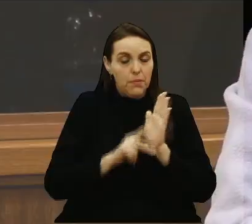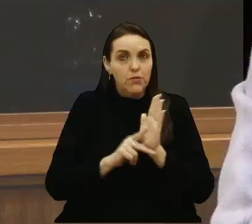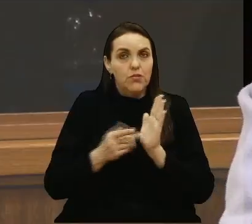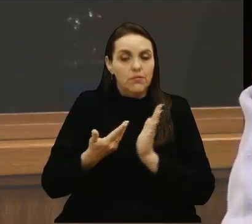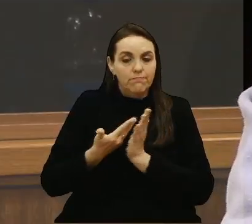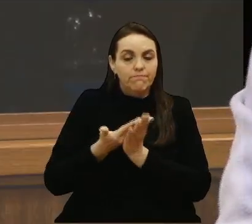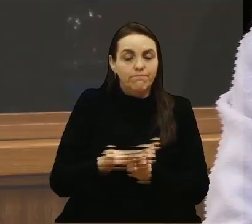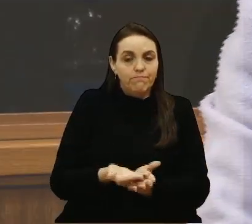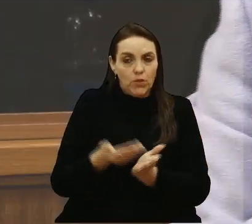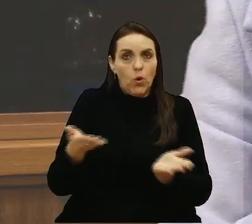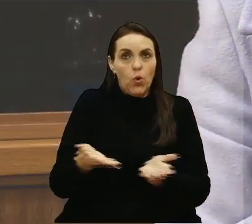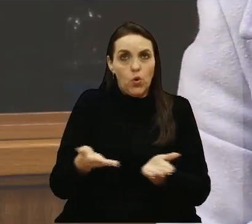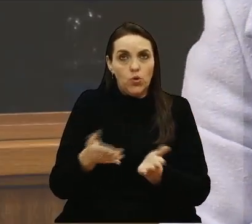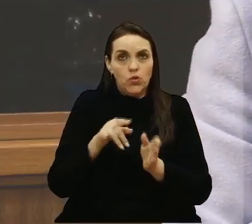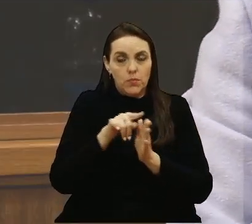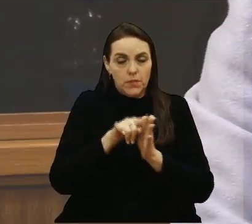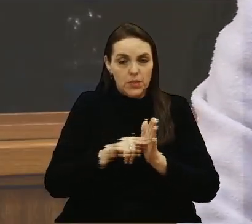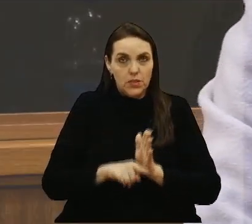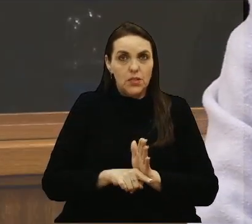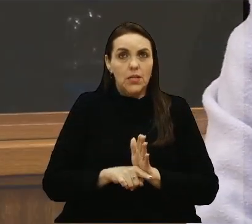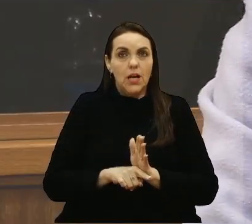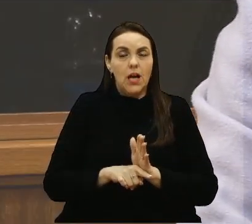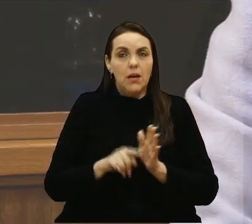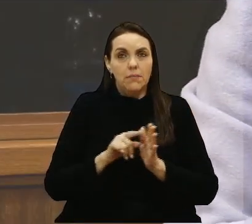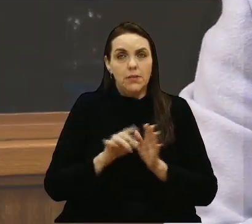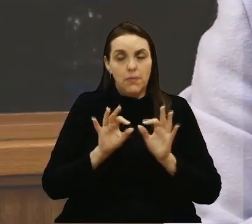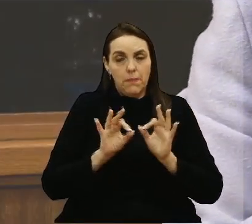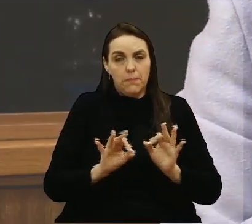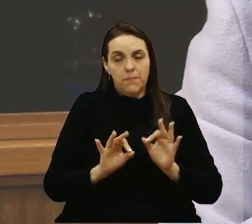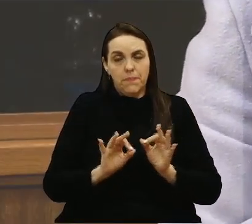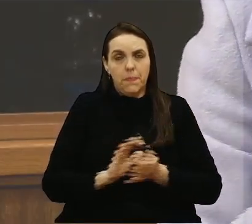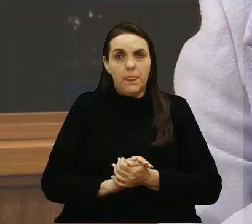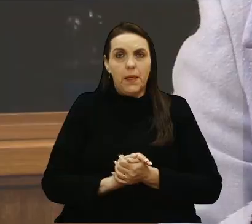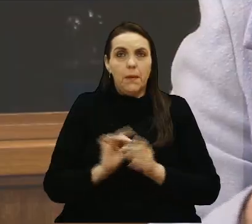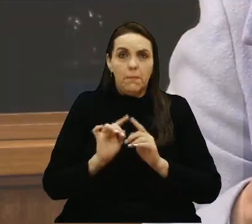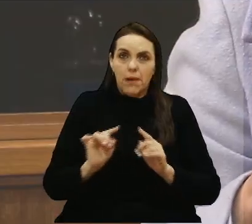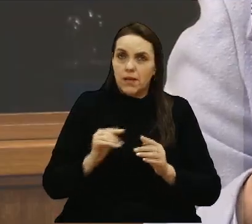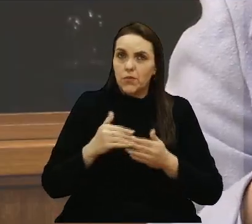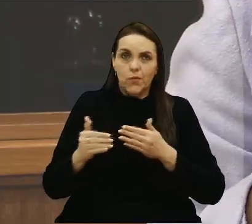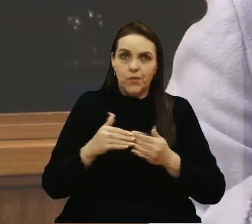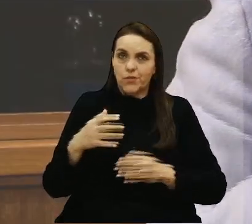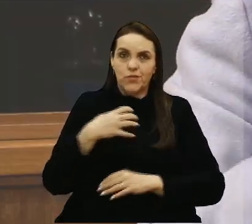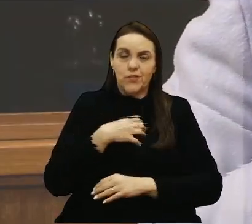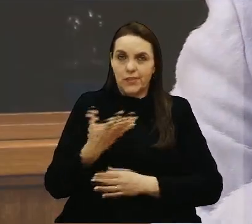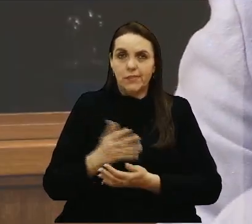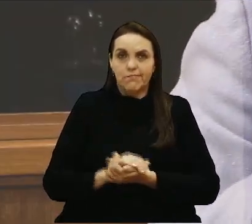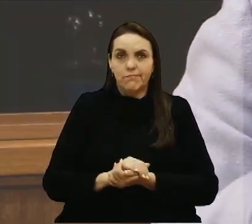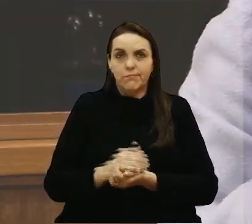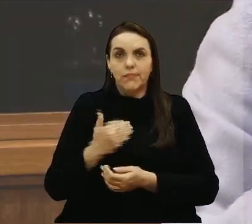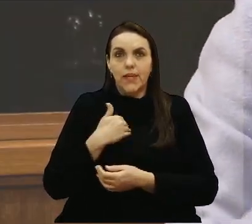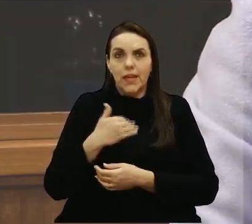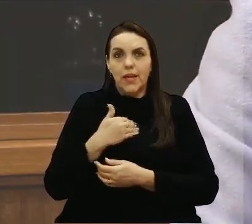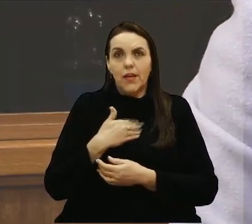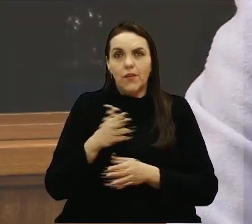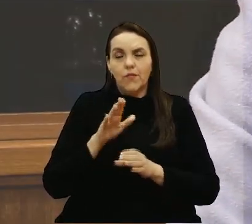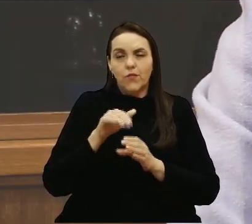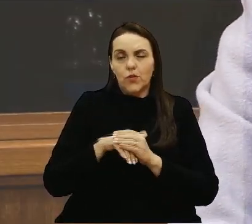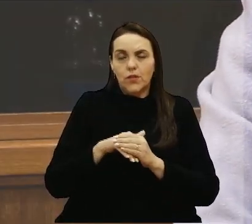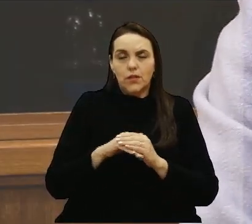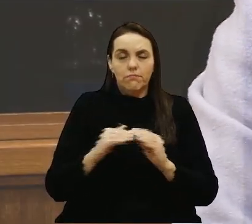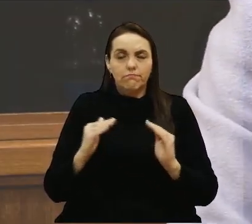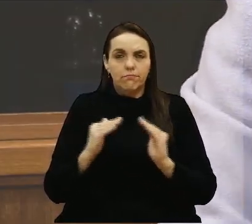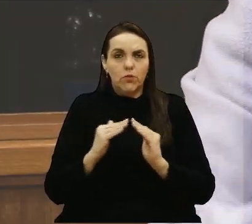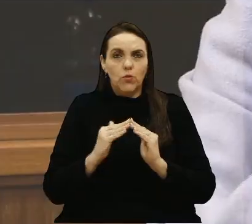hoje para investigar de forma mais adequada. Mas, de qualquer maneira, sim, em princípio, né, nós votaremos